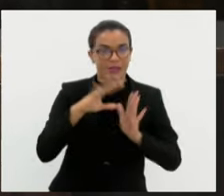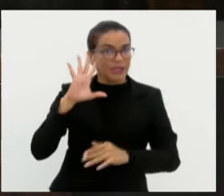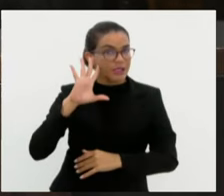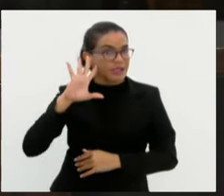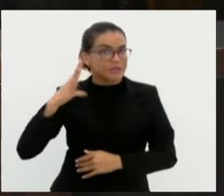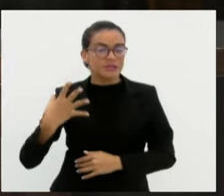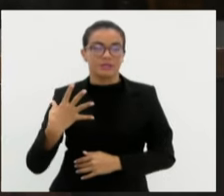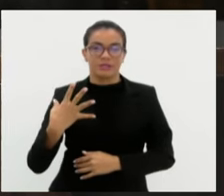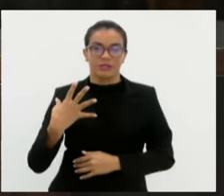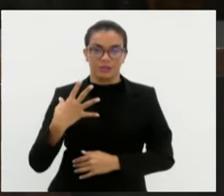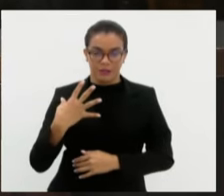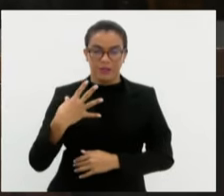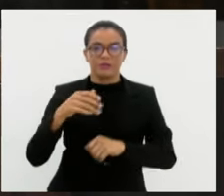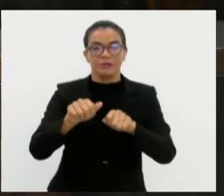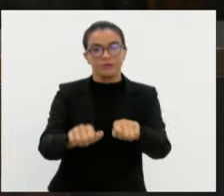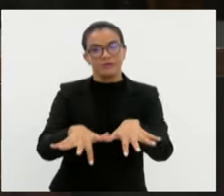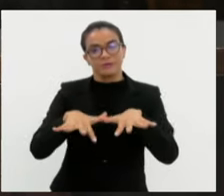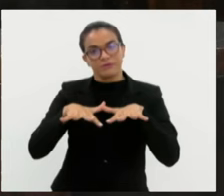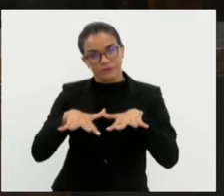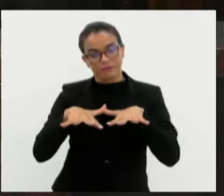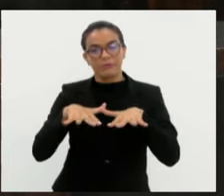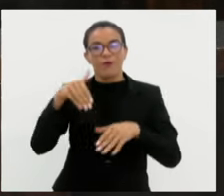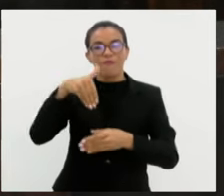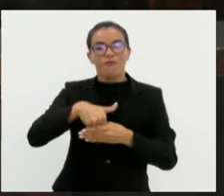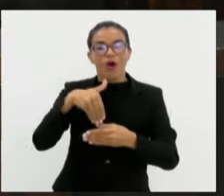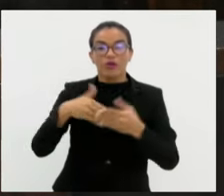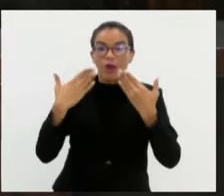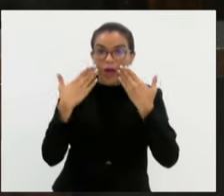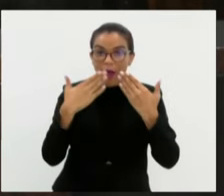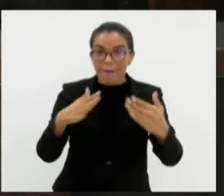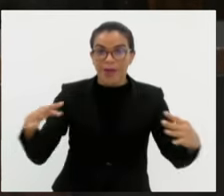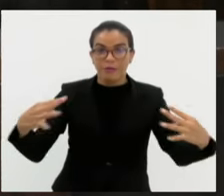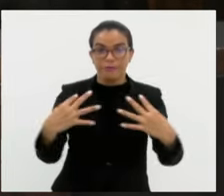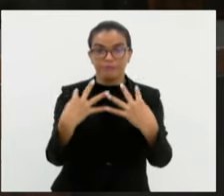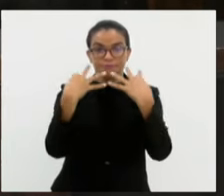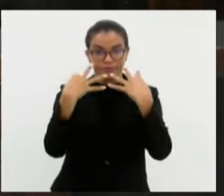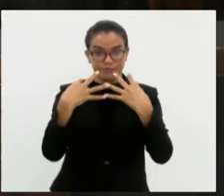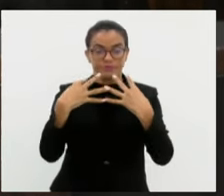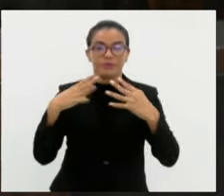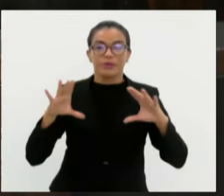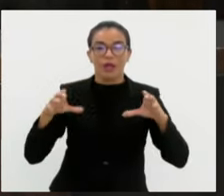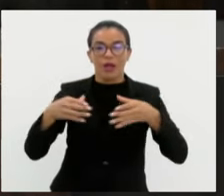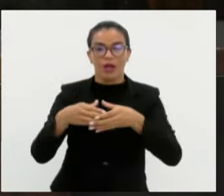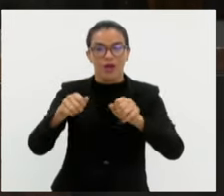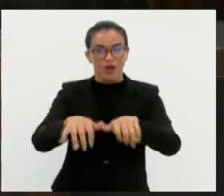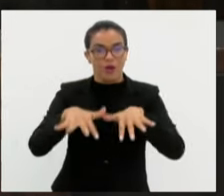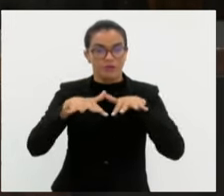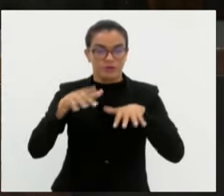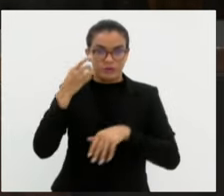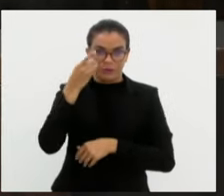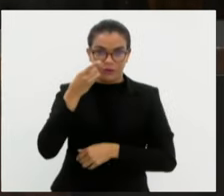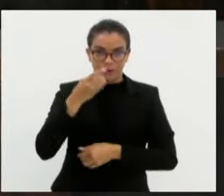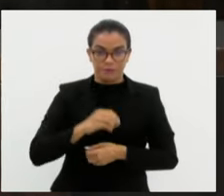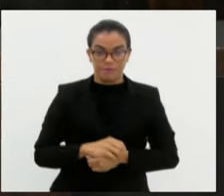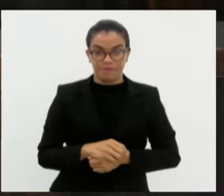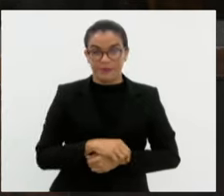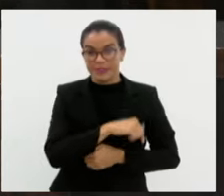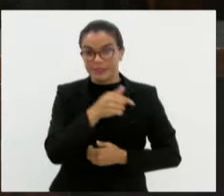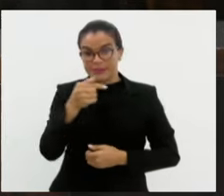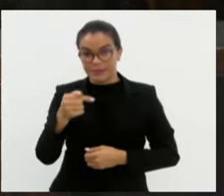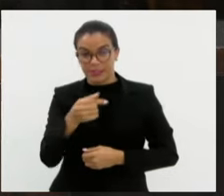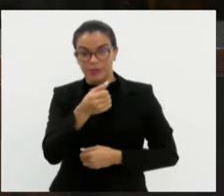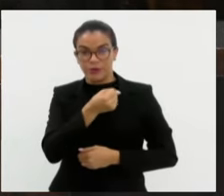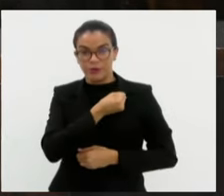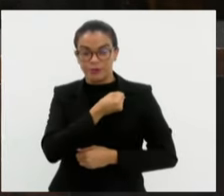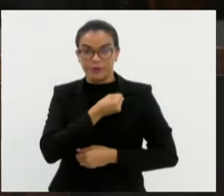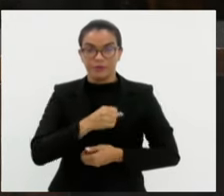à deliberação do plenário pelo voto aberto na maioria dos seus membros. Sétimo, a